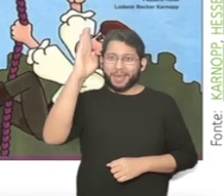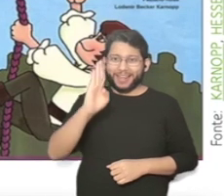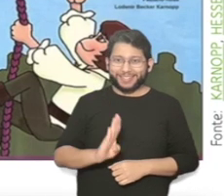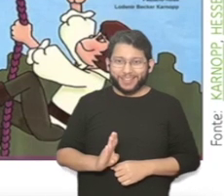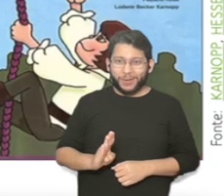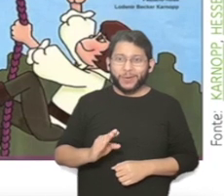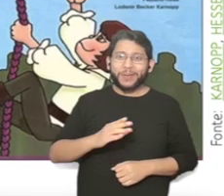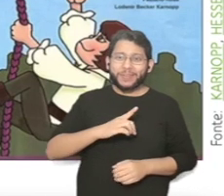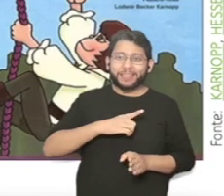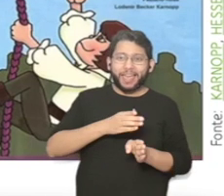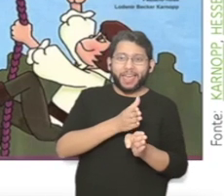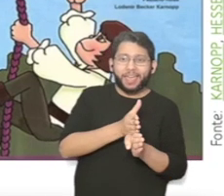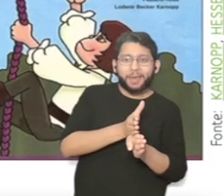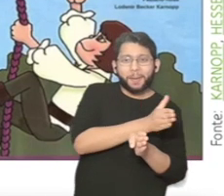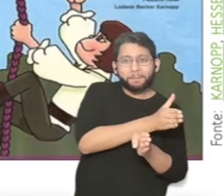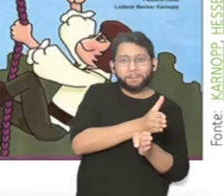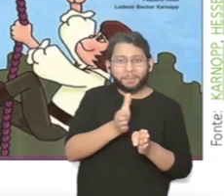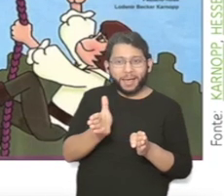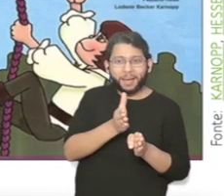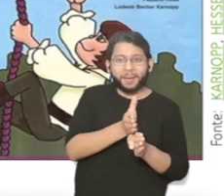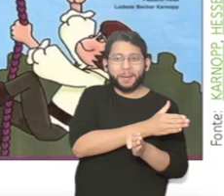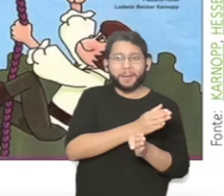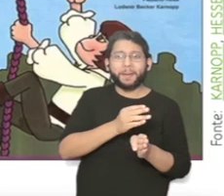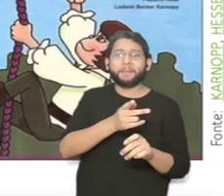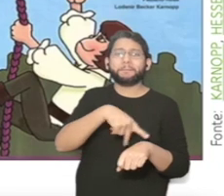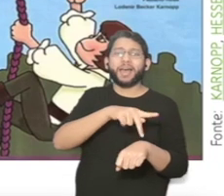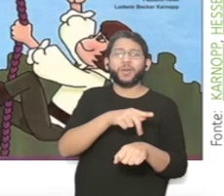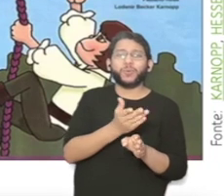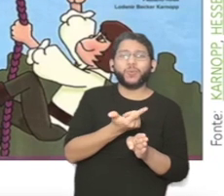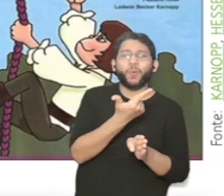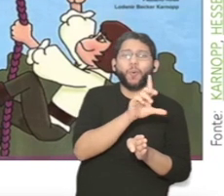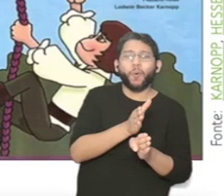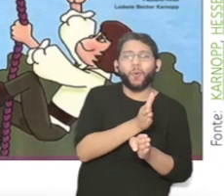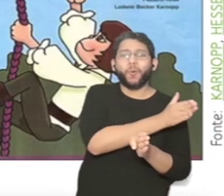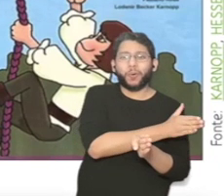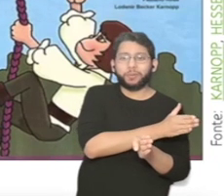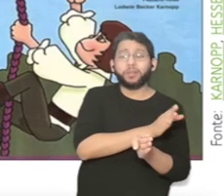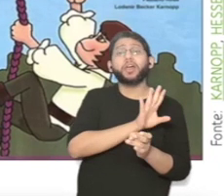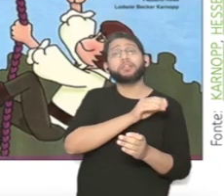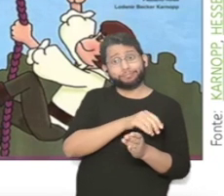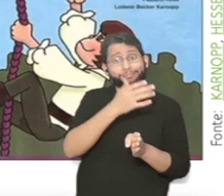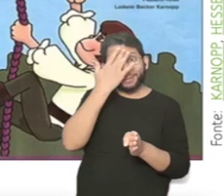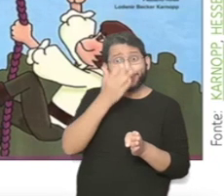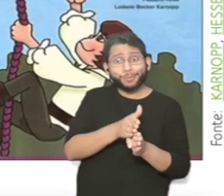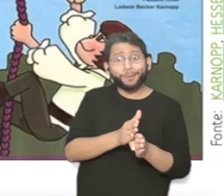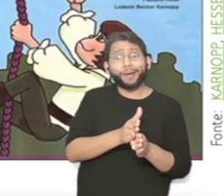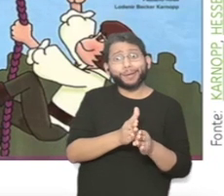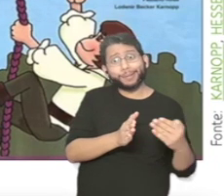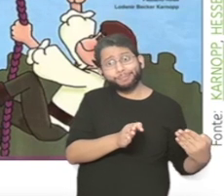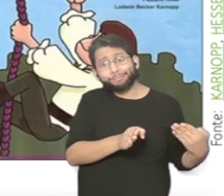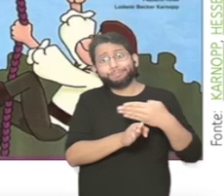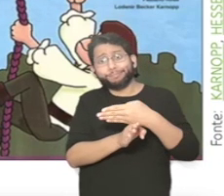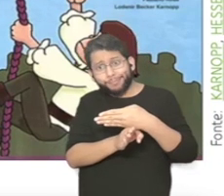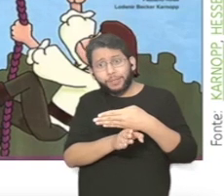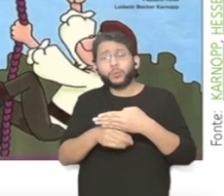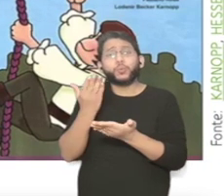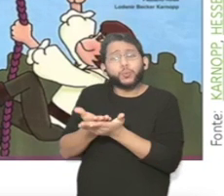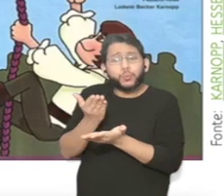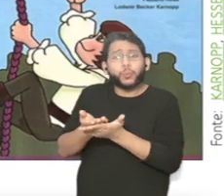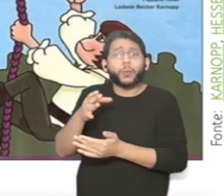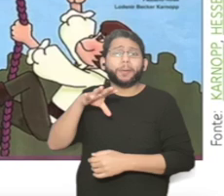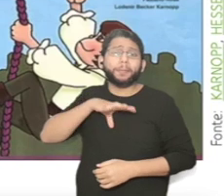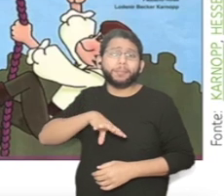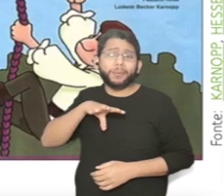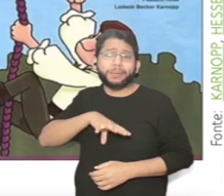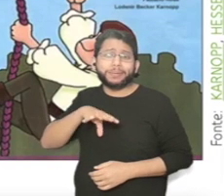fronteiras com o Paraguai ou Bolívia, ou, por exemplo, Foz do Iguaçu, né, a gente tem uma incidência maior de pessoas que